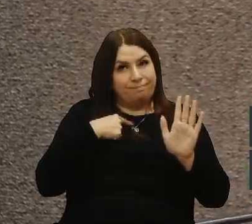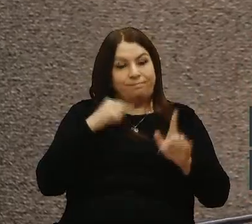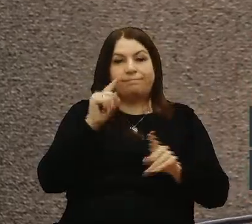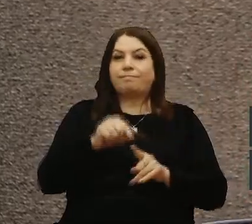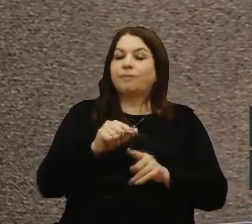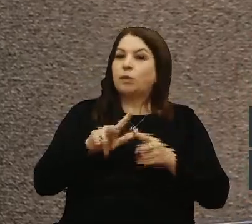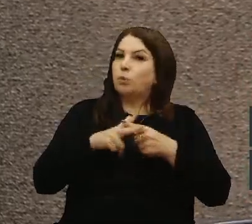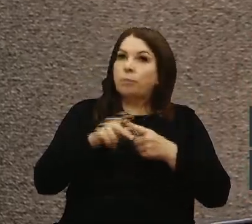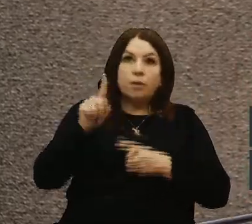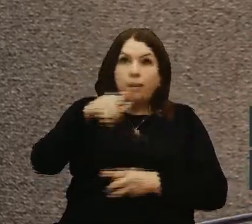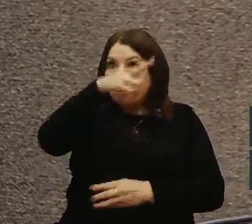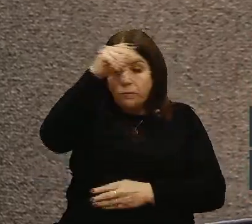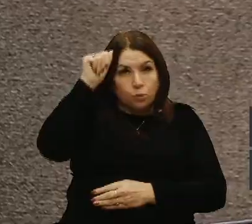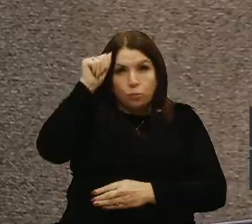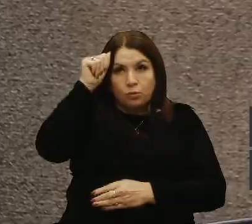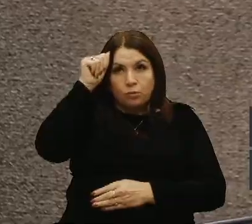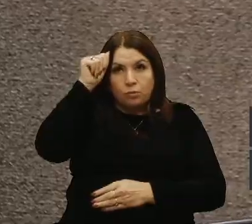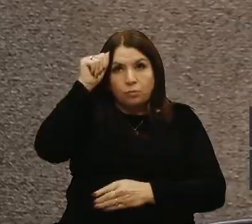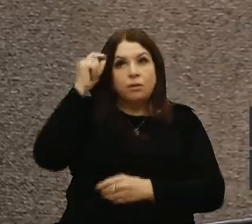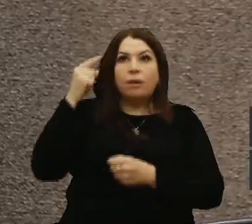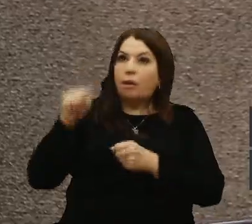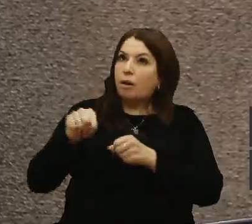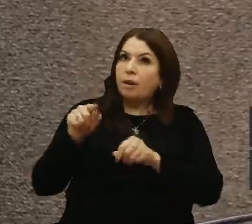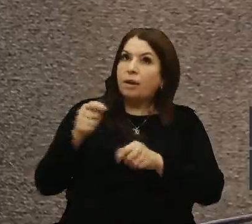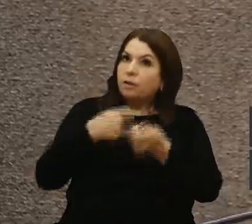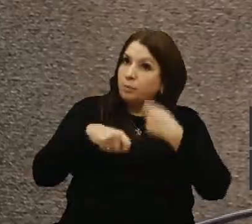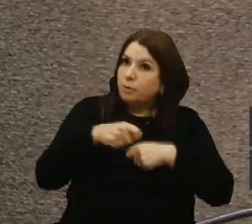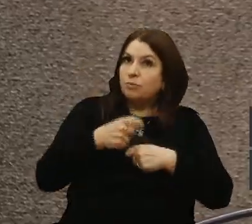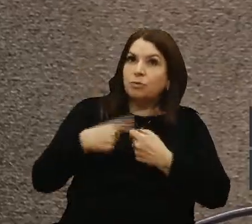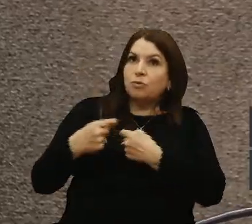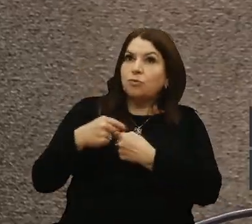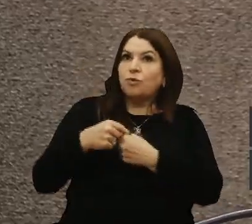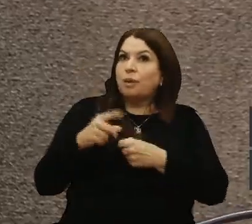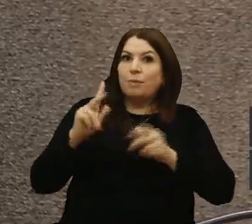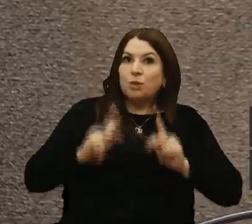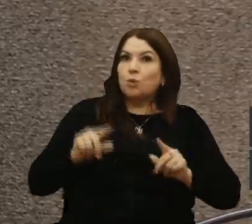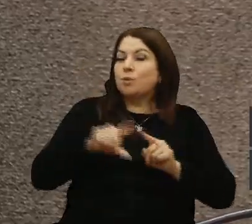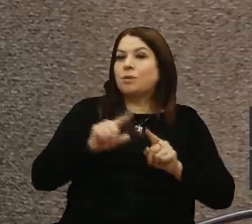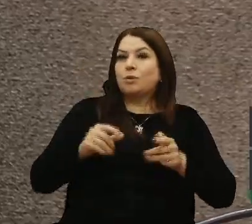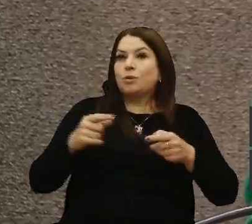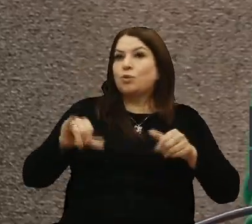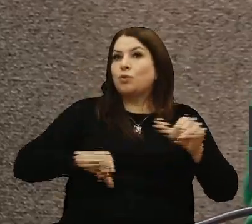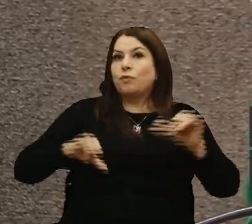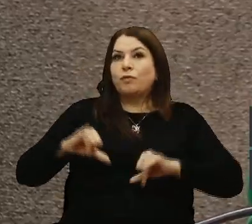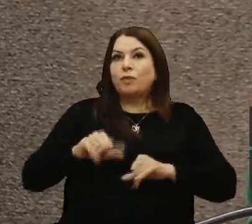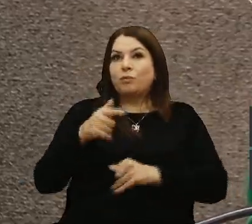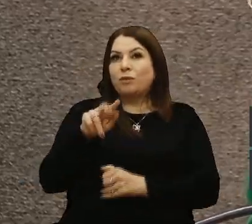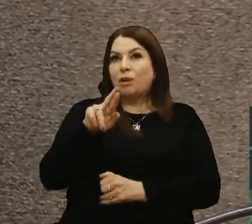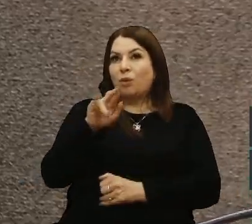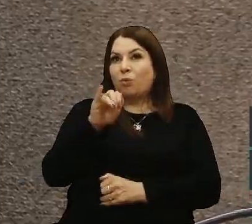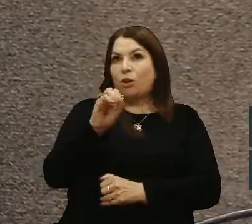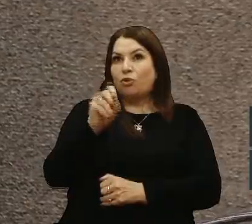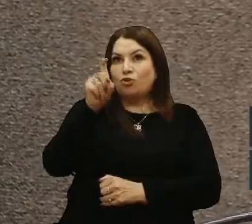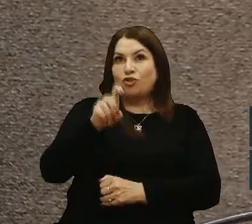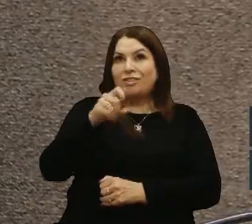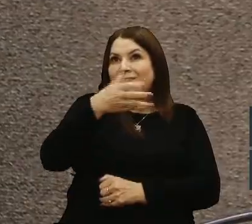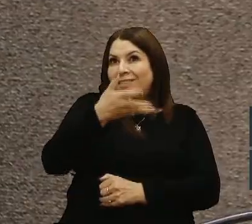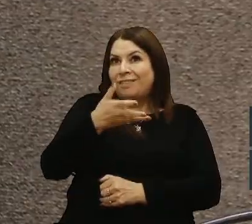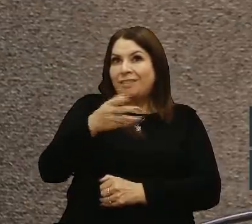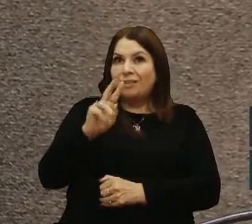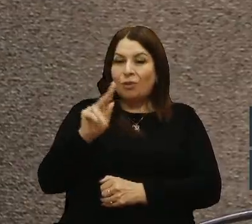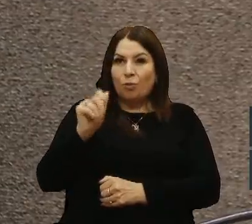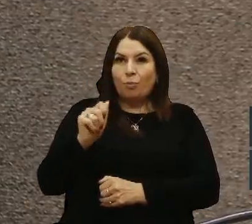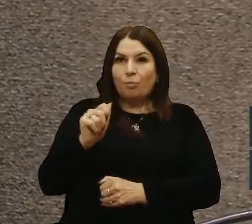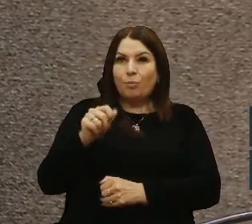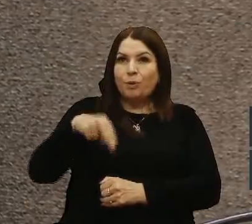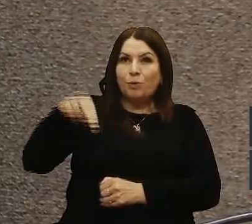é a prefeitura, é os munícipes de Caxias do Sul que estão sofrendo sem o raio-x na UPA Zona Norte. Só que é essa diferenciação